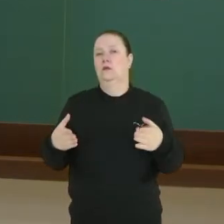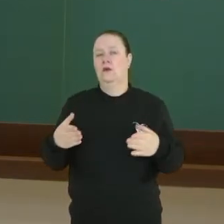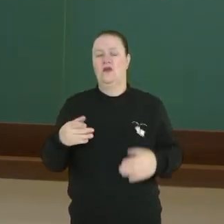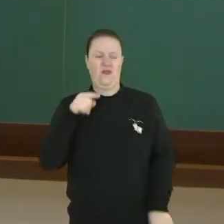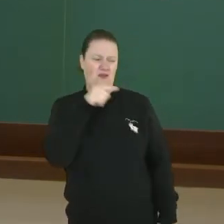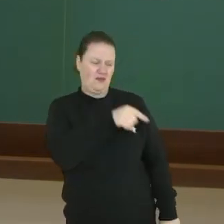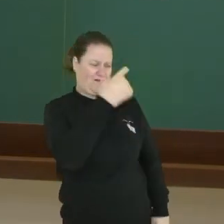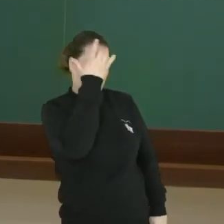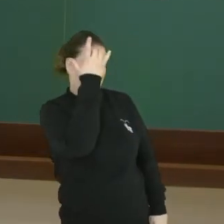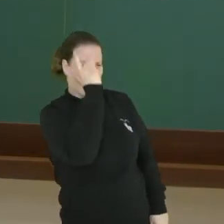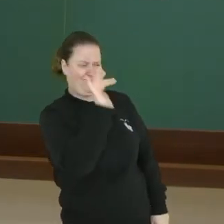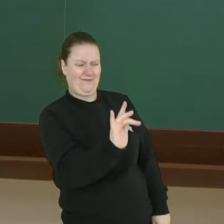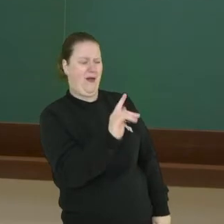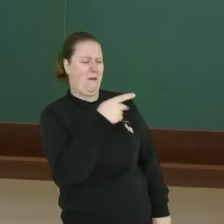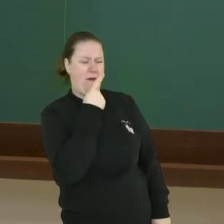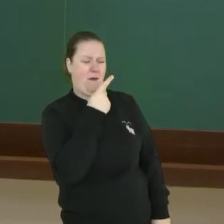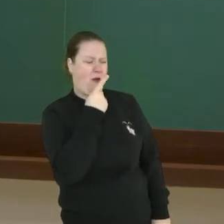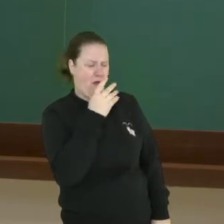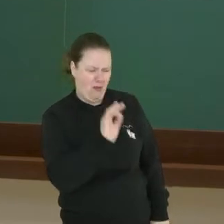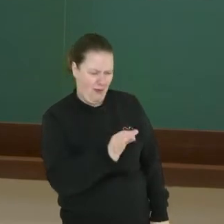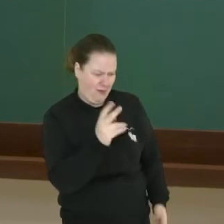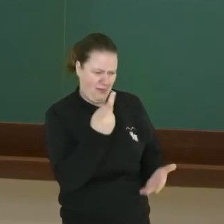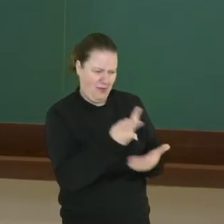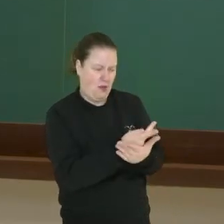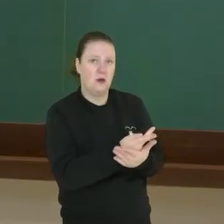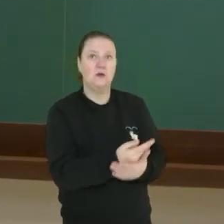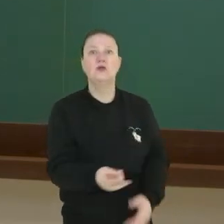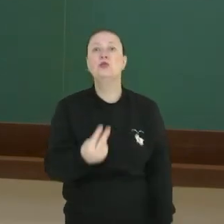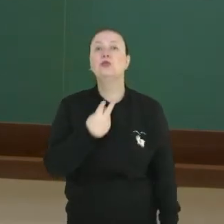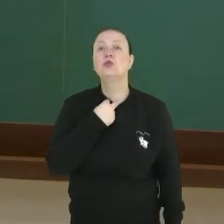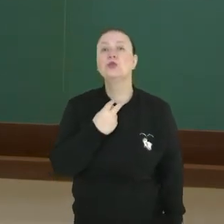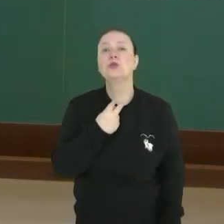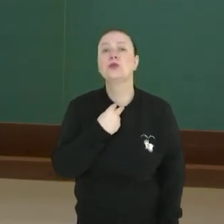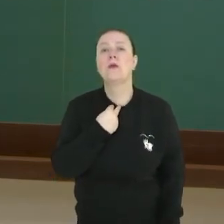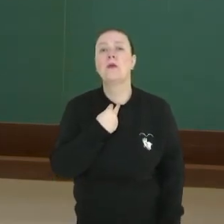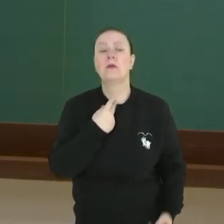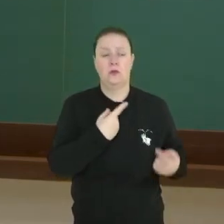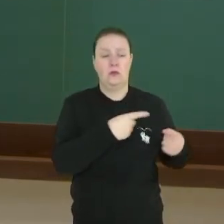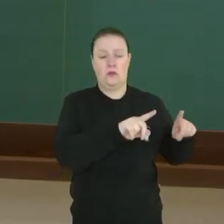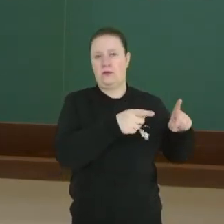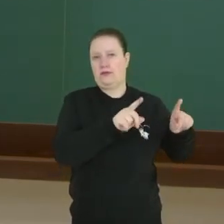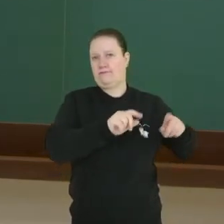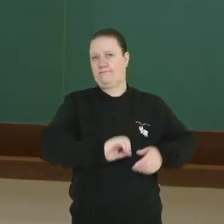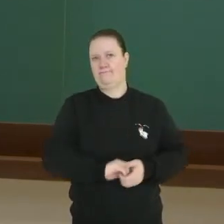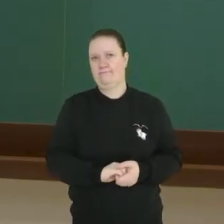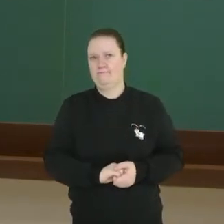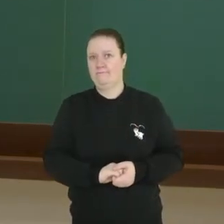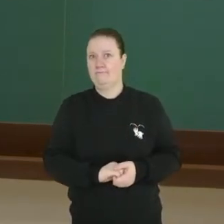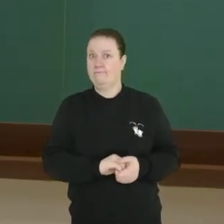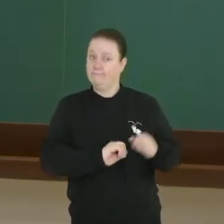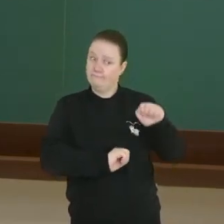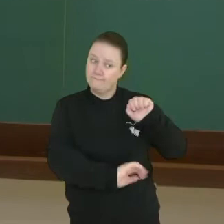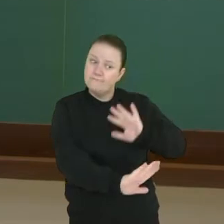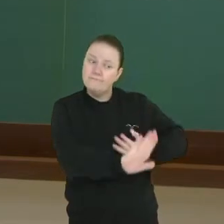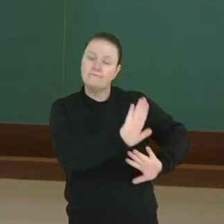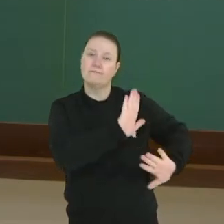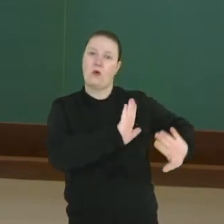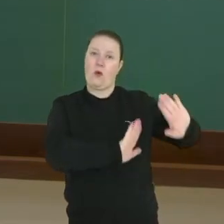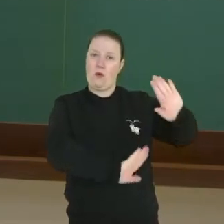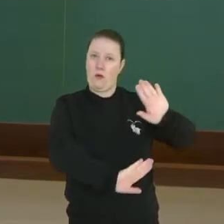sabe, não sei o quê, não pode fazer isso, né? Nós temos que ter um cuidado muito grande em relação